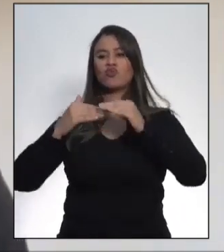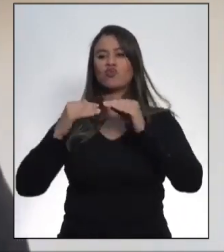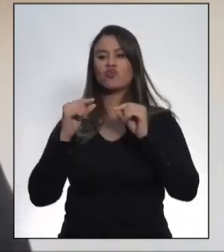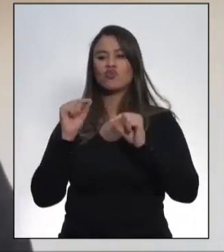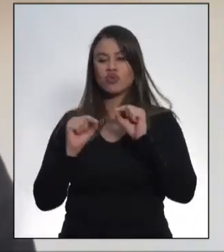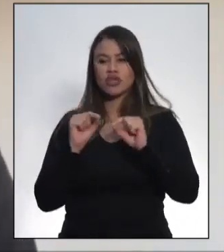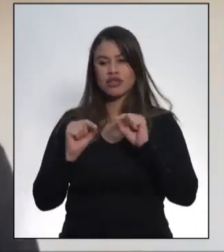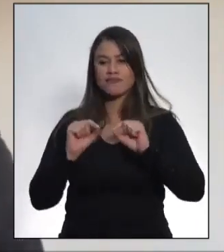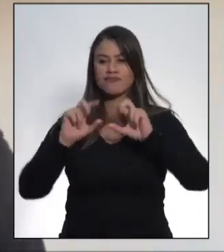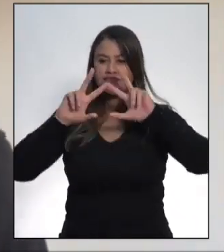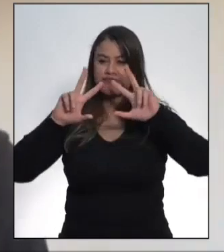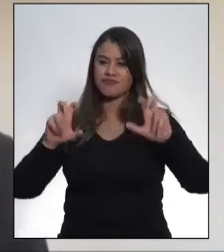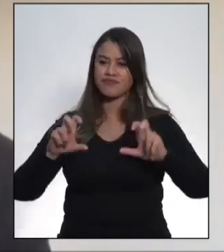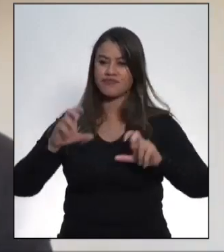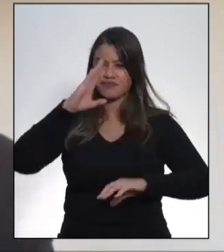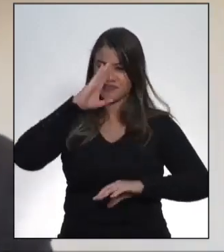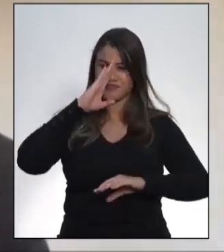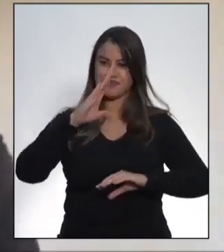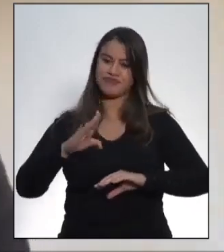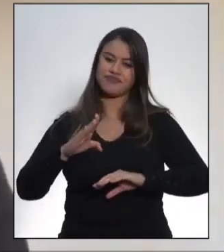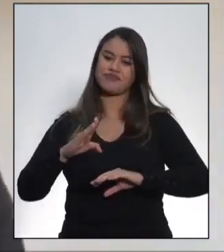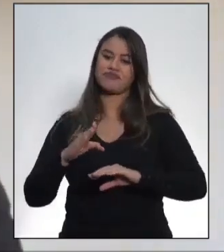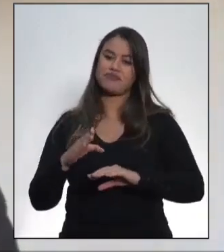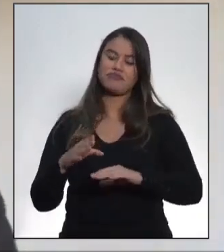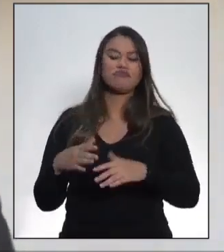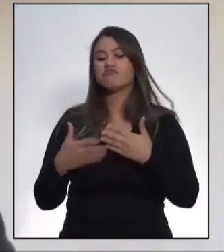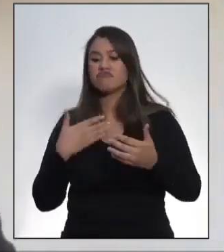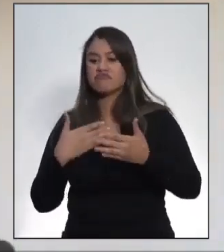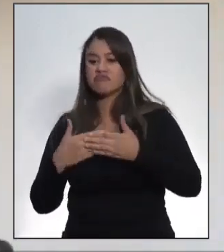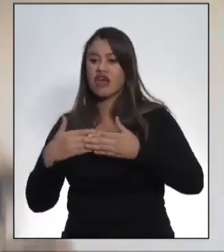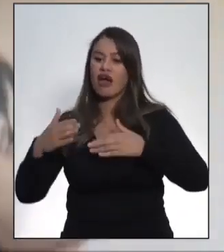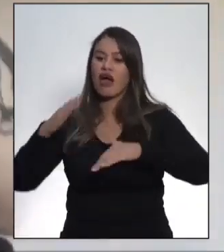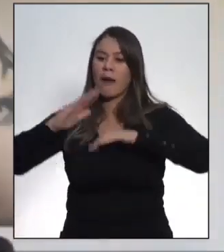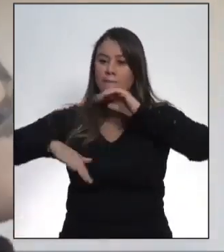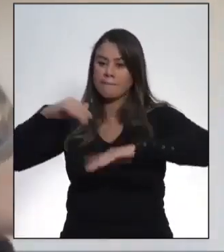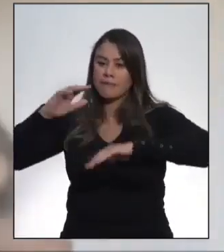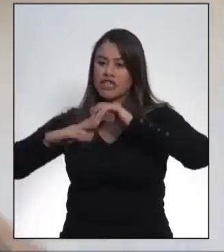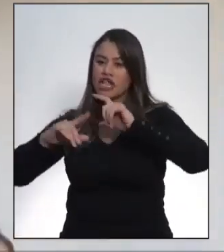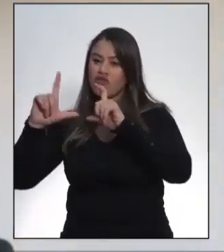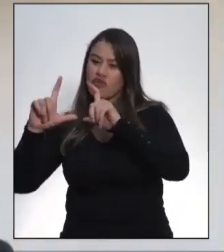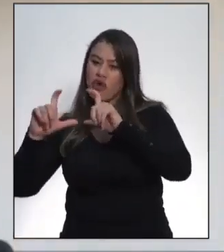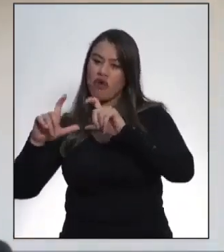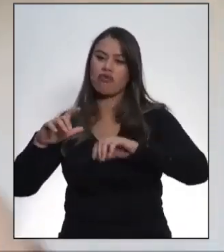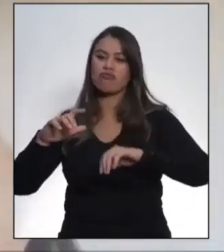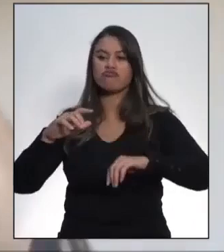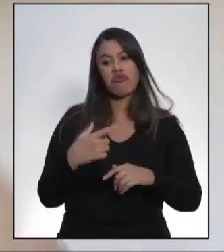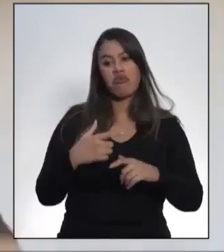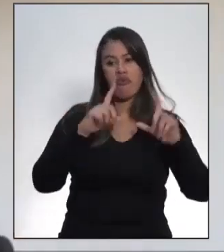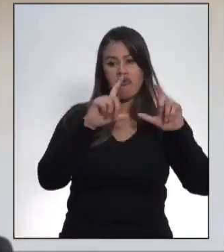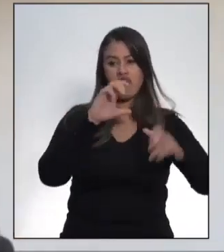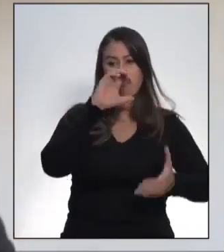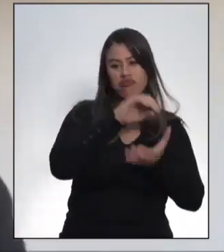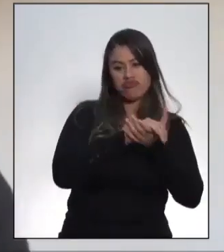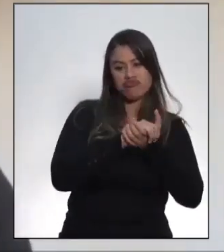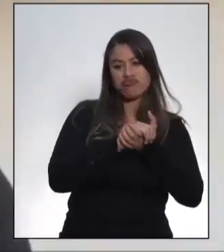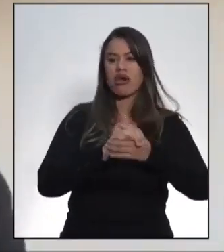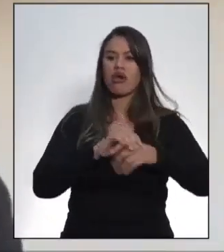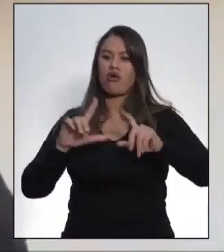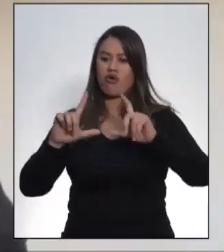grandes temas se você for uma fotógrafa artista, uma fotógrafa de casamentos, uma fotógrafa de